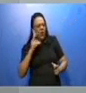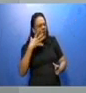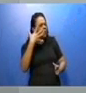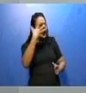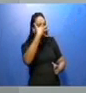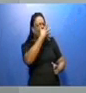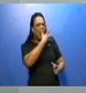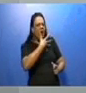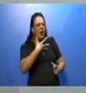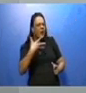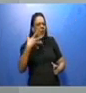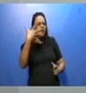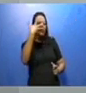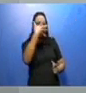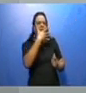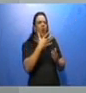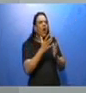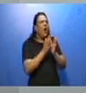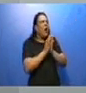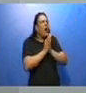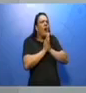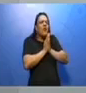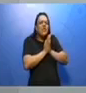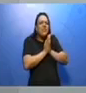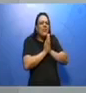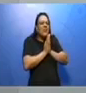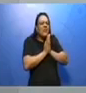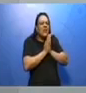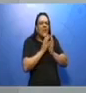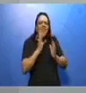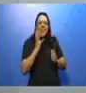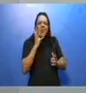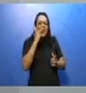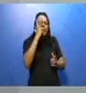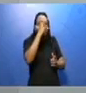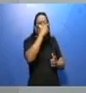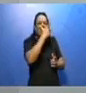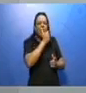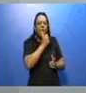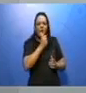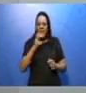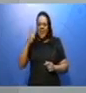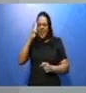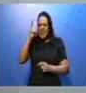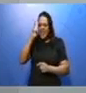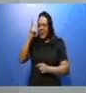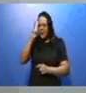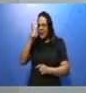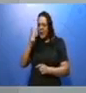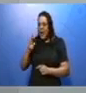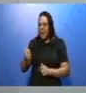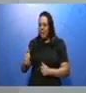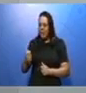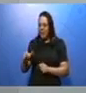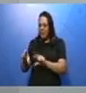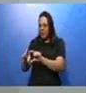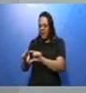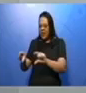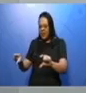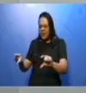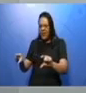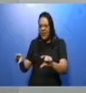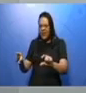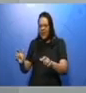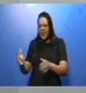primeira frase que ele disse? Lembra que ele falou da importância da primeira frase? Né? Esse é o clímax da história, porque ele vai preparando, contando dos preparativos. E aí